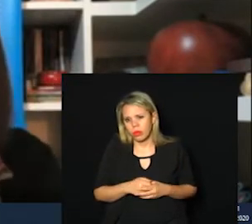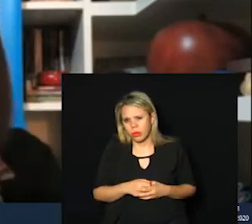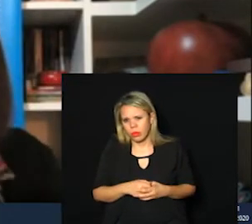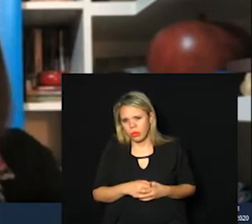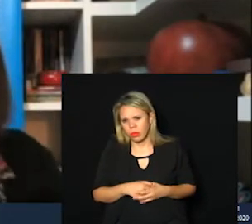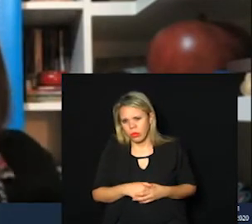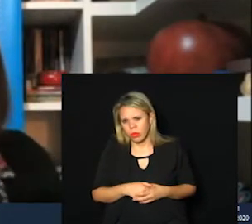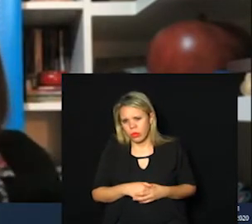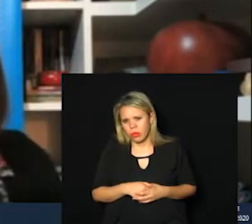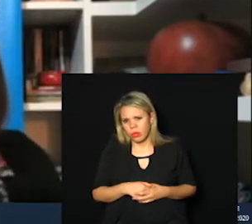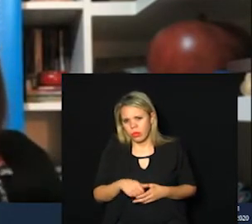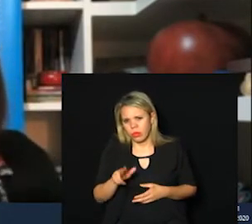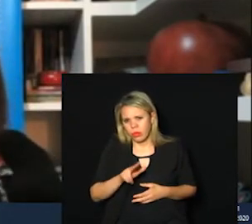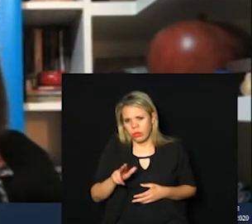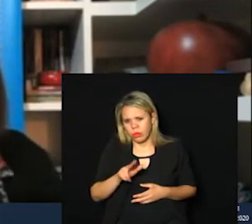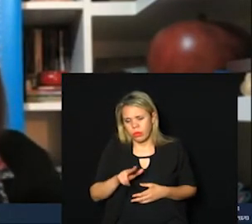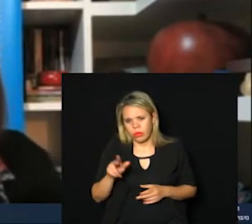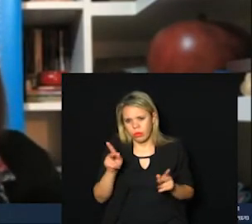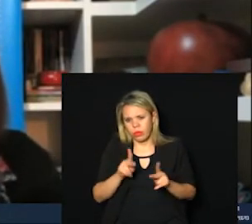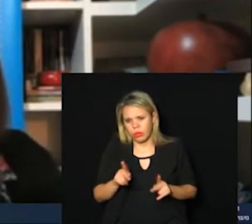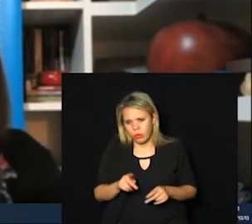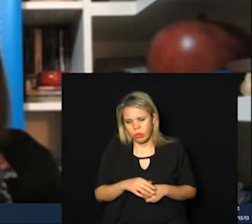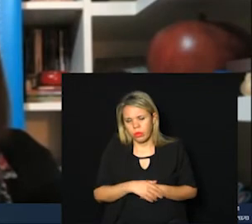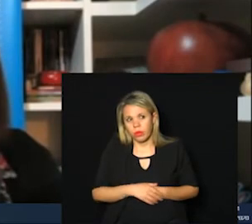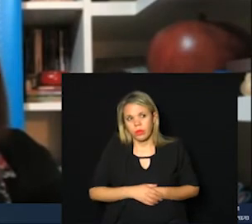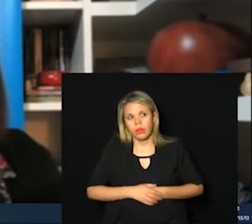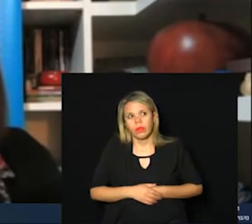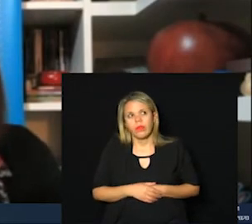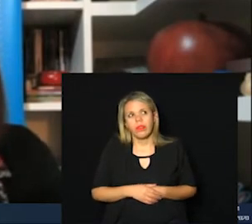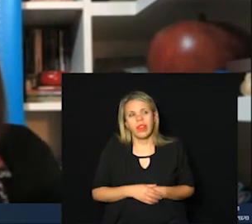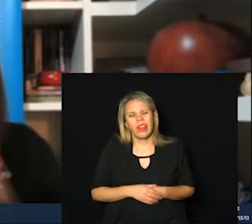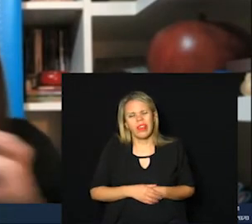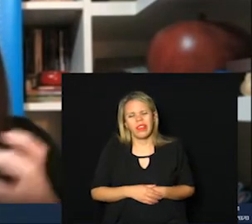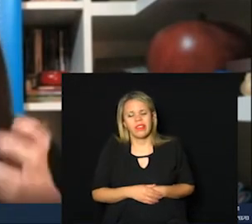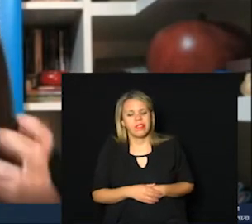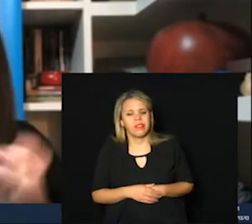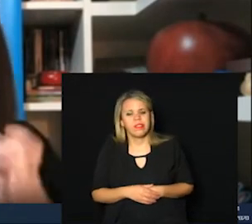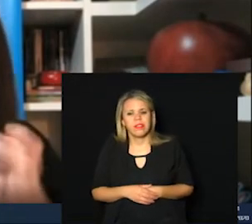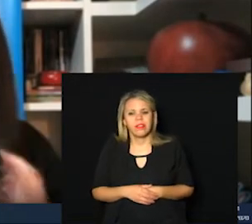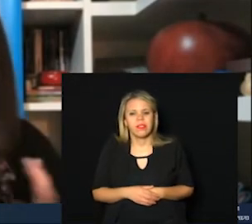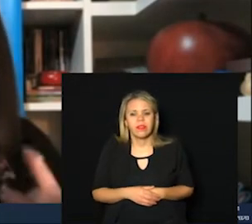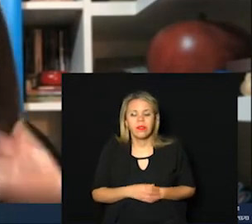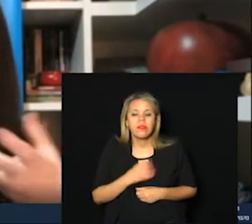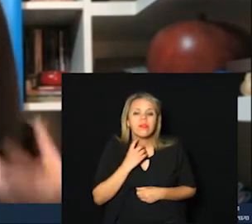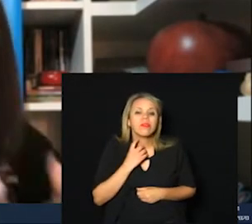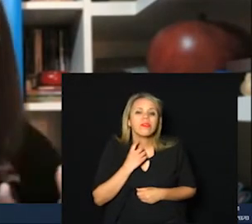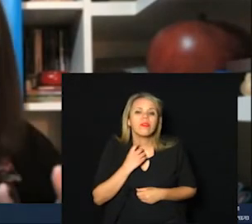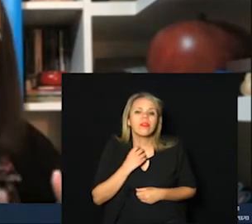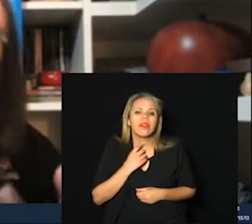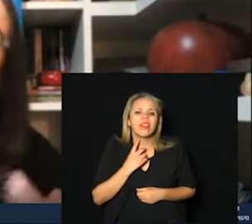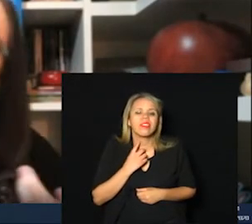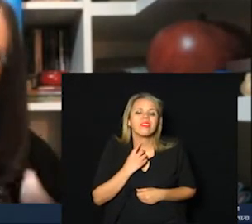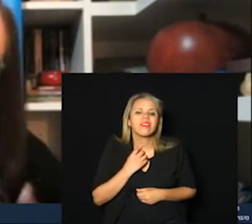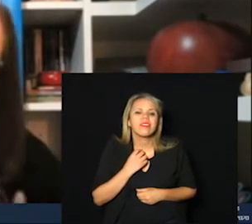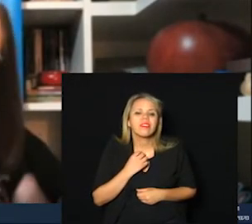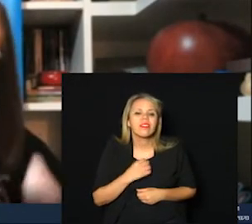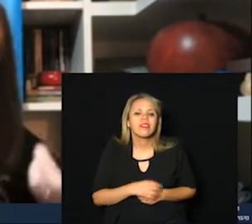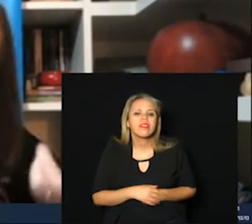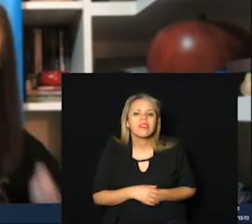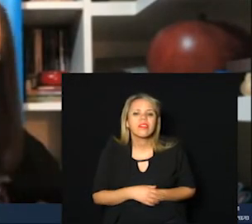Universidade da Paz aqui em Brasília, e realmente mergulhar nesse